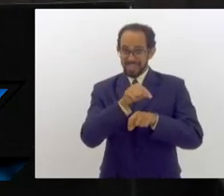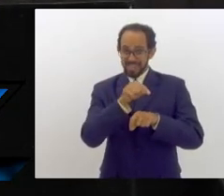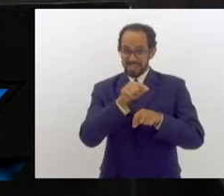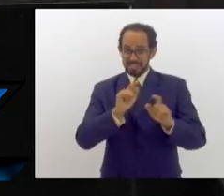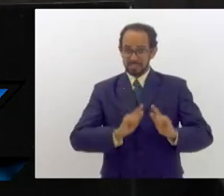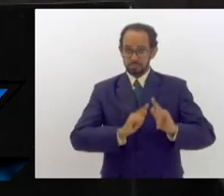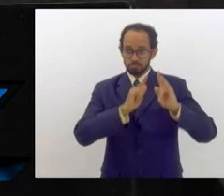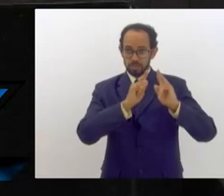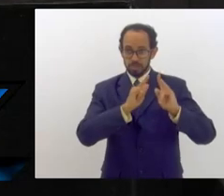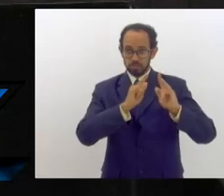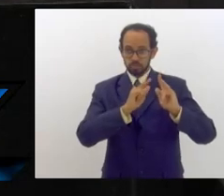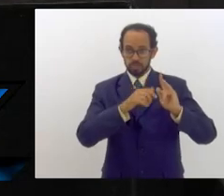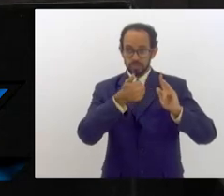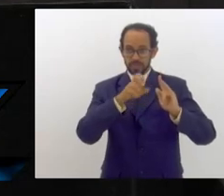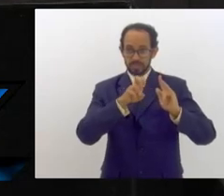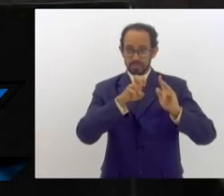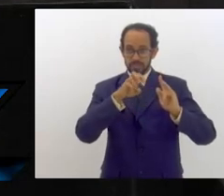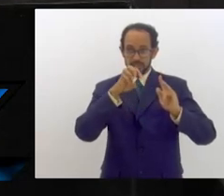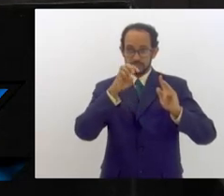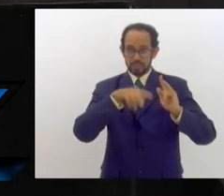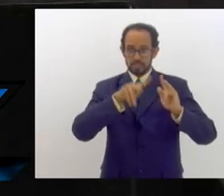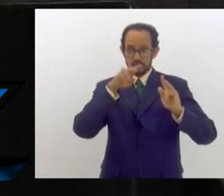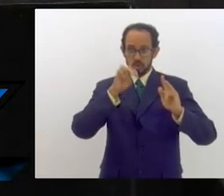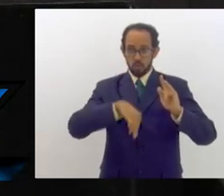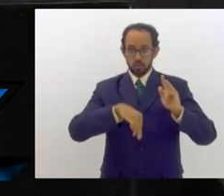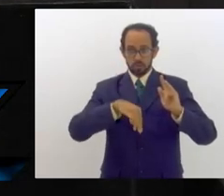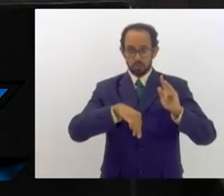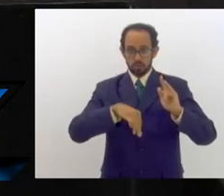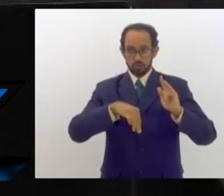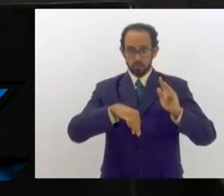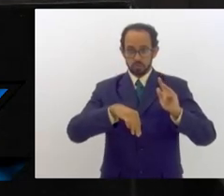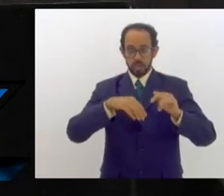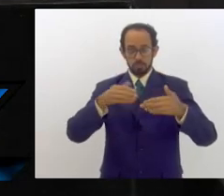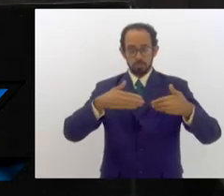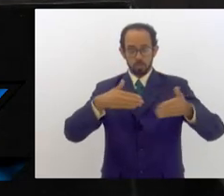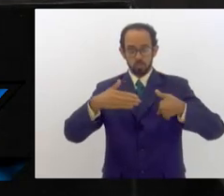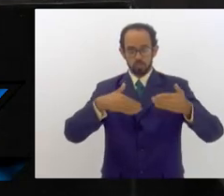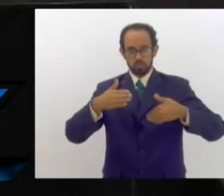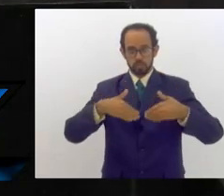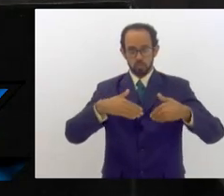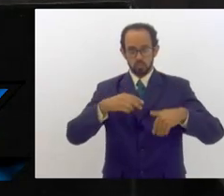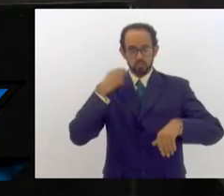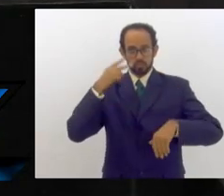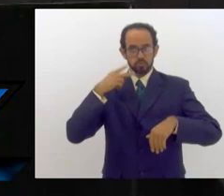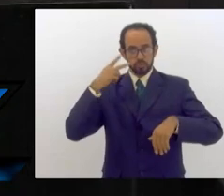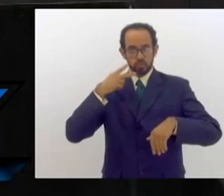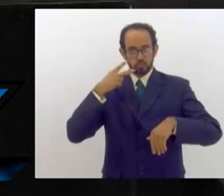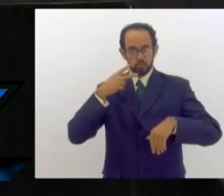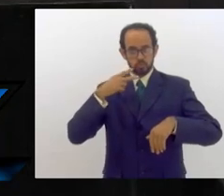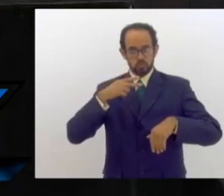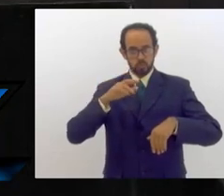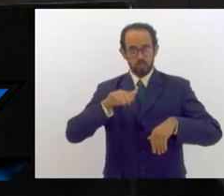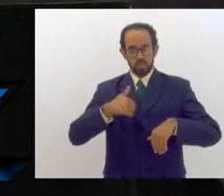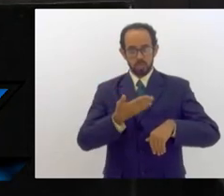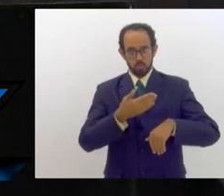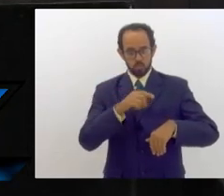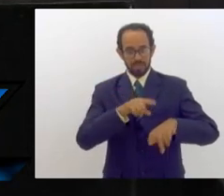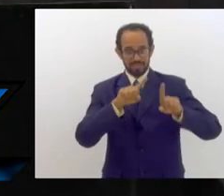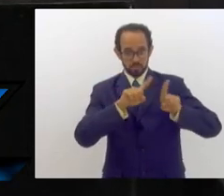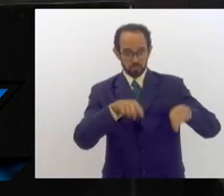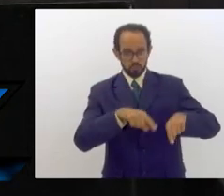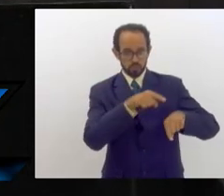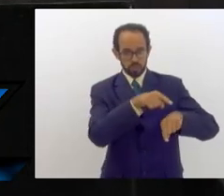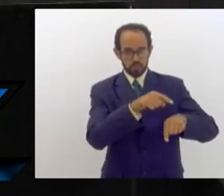ficava 15 km de Vinhedos ou seja os trabalhadores foram resgatados agora no dia 27